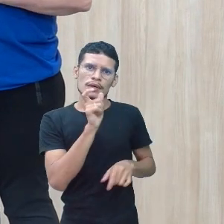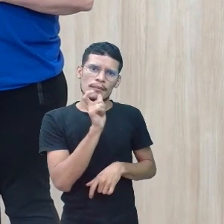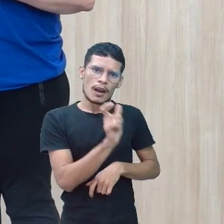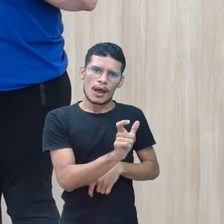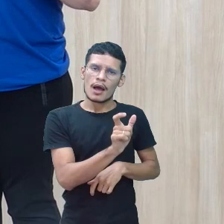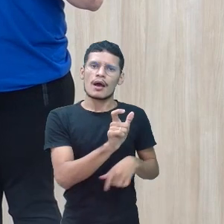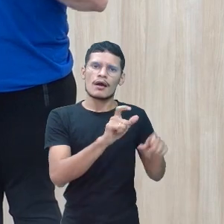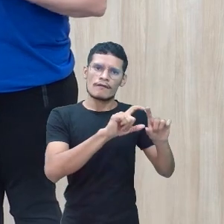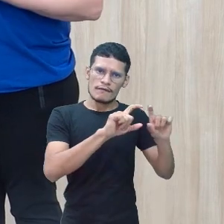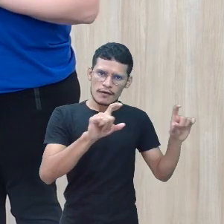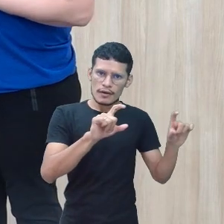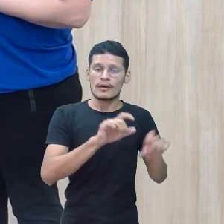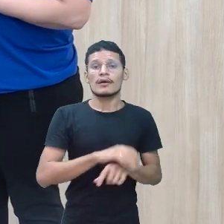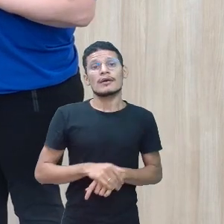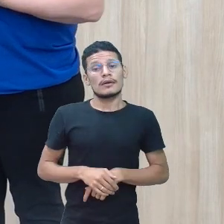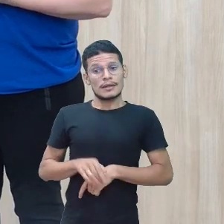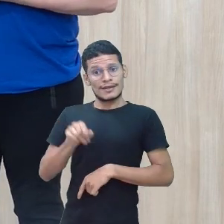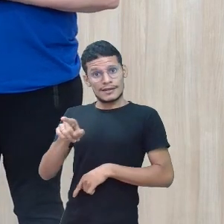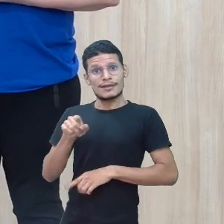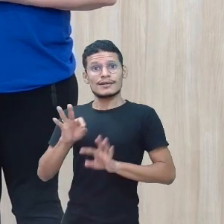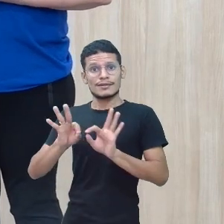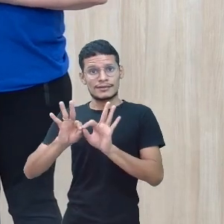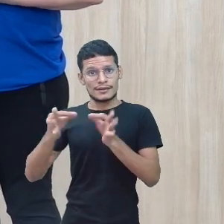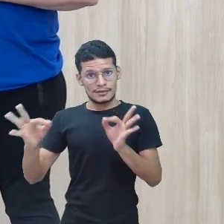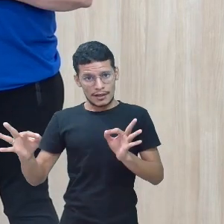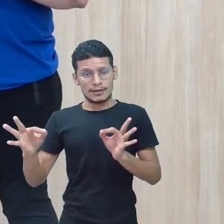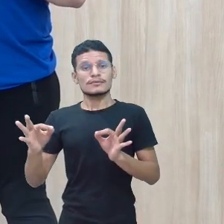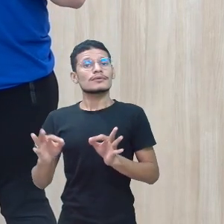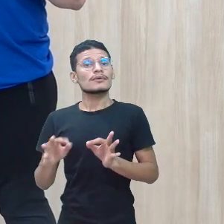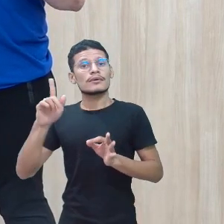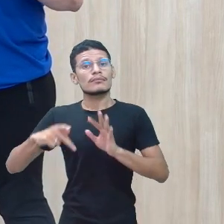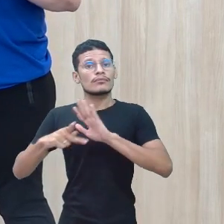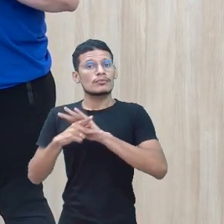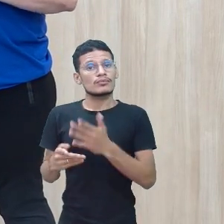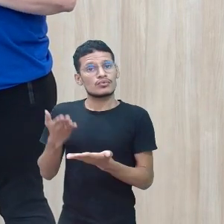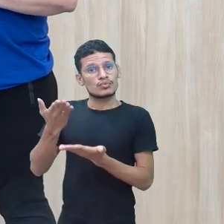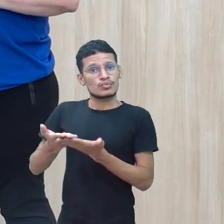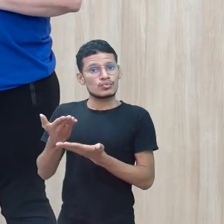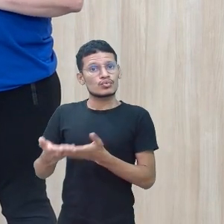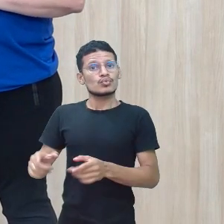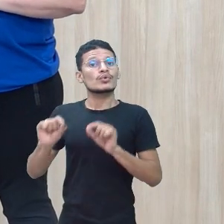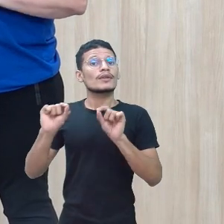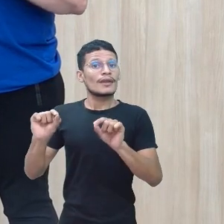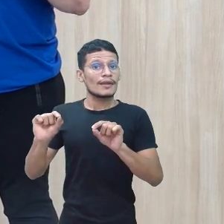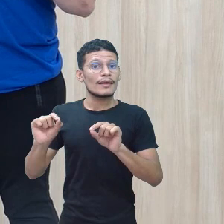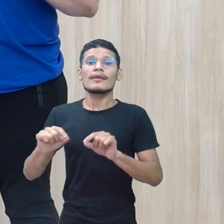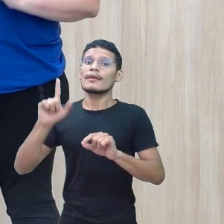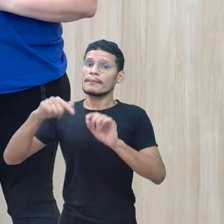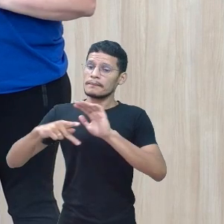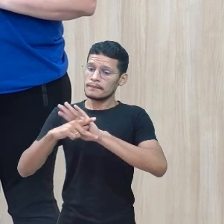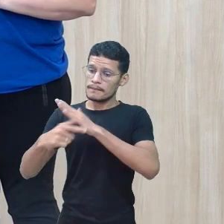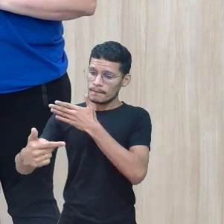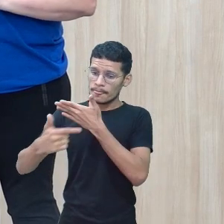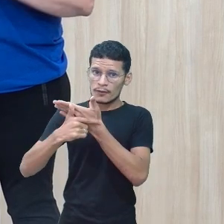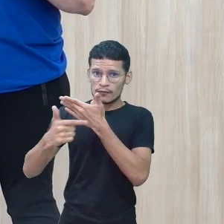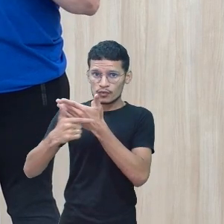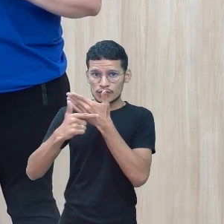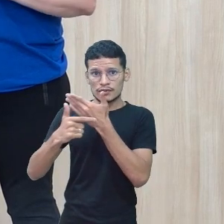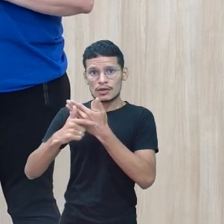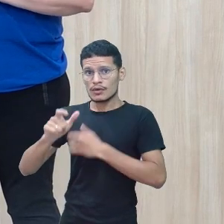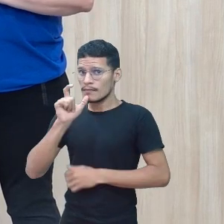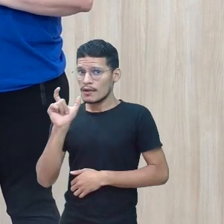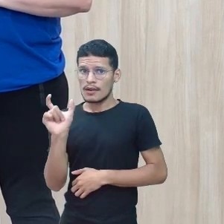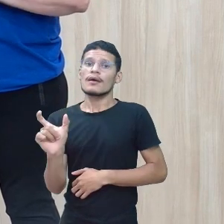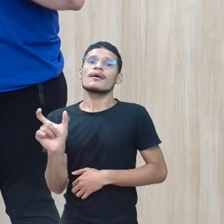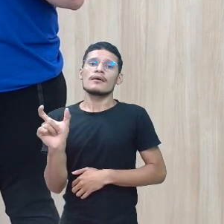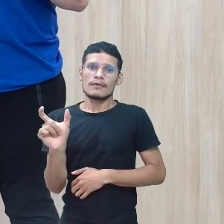oração. Já a sintaxe é aquela que estuda o quê? A função, não é? A função